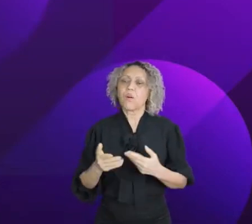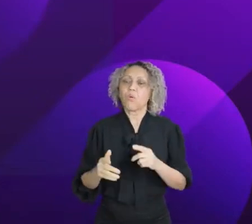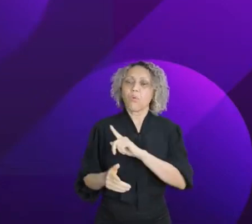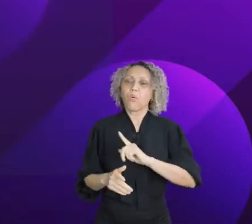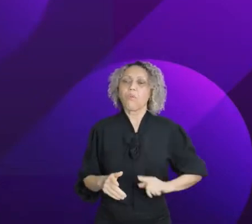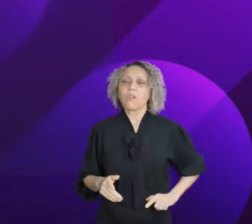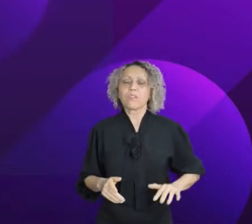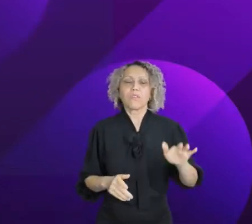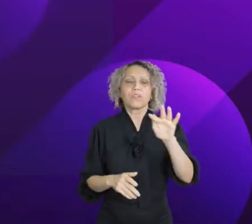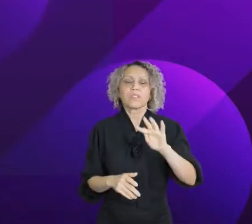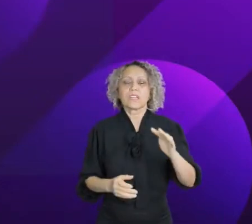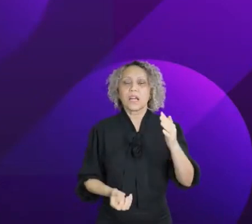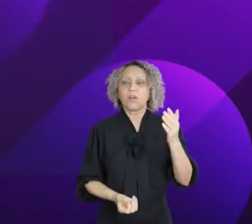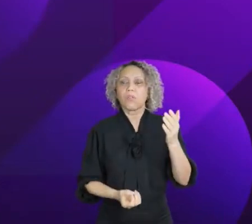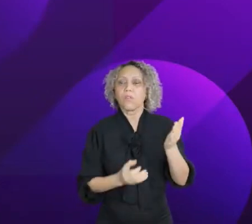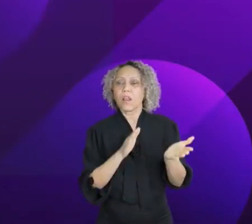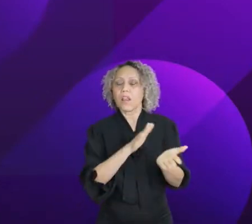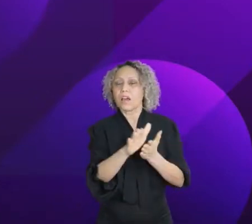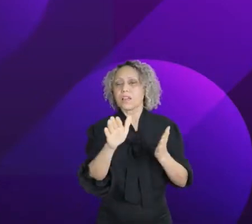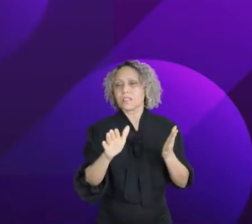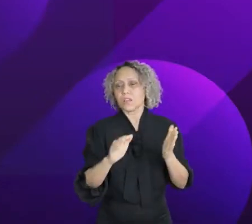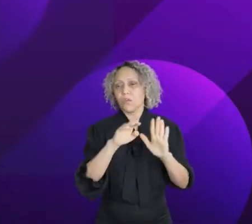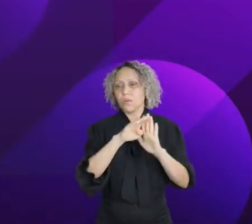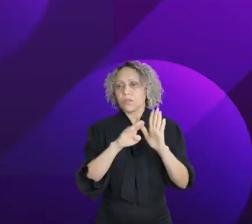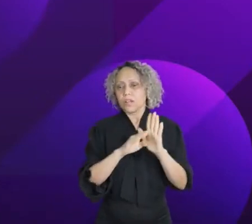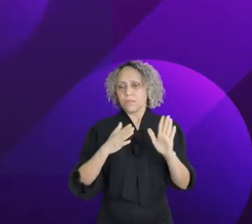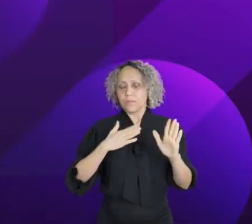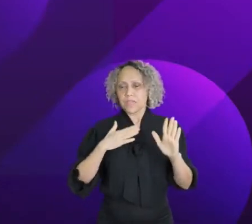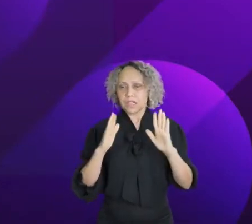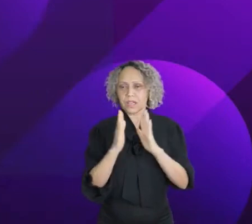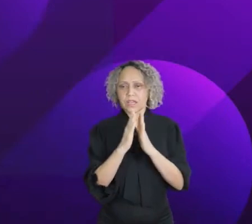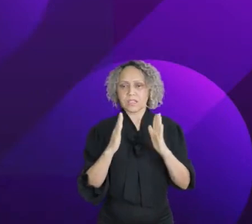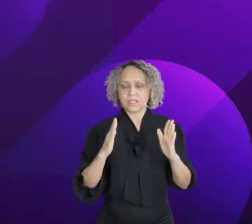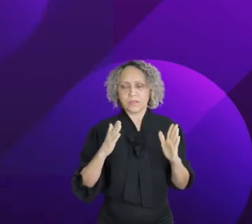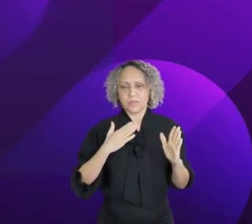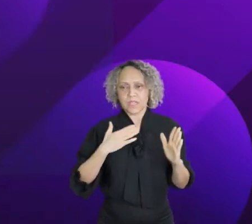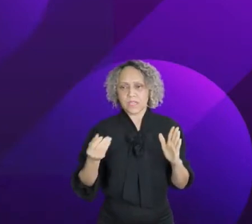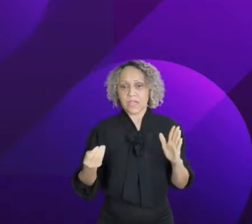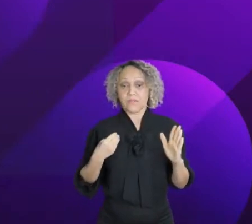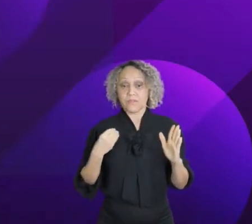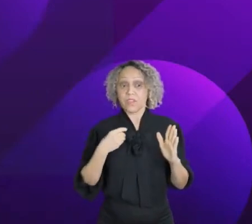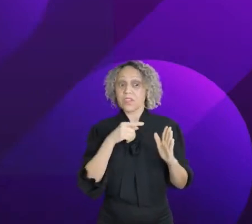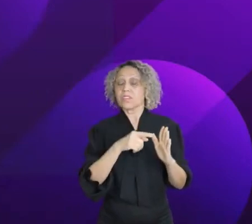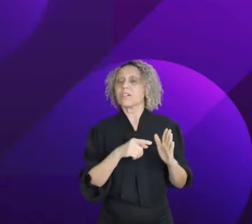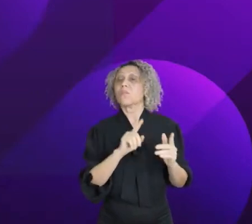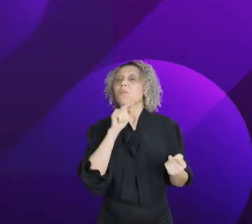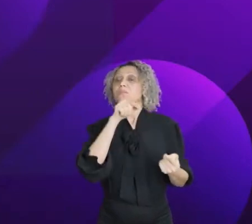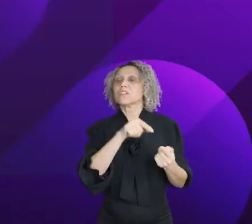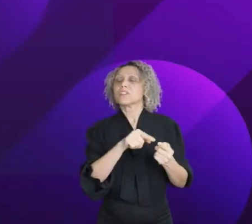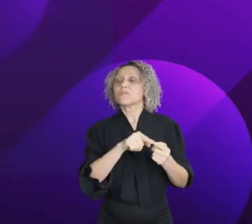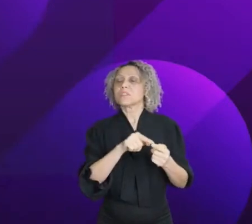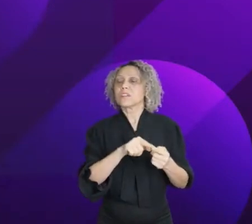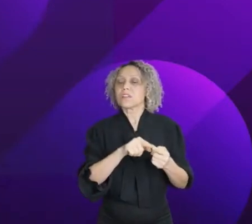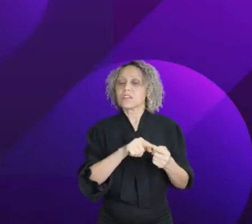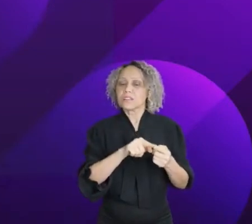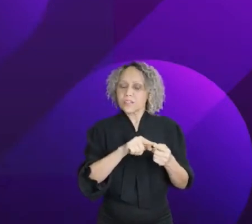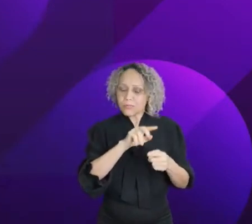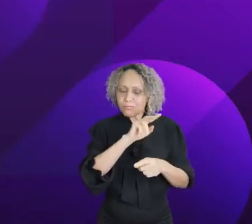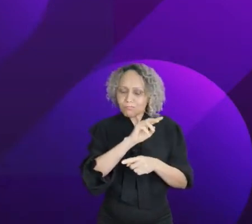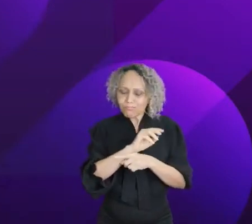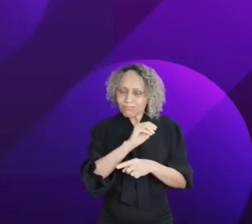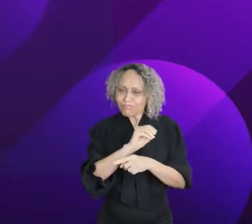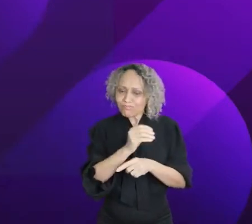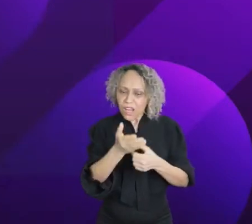Minha Casa Minha Vida, ele lança para atender uma demanda dos movimentos sociais, né? Muito em torno das